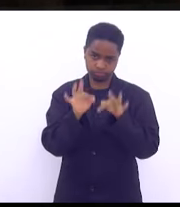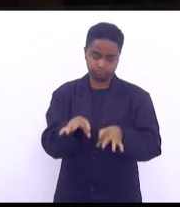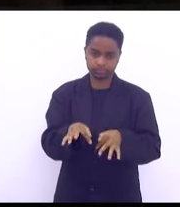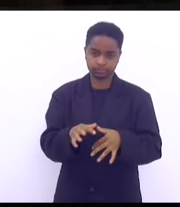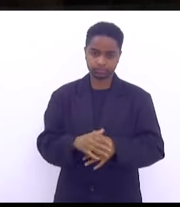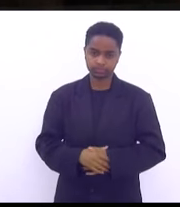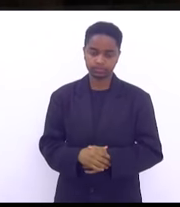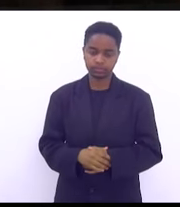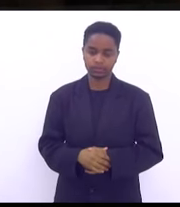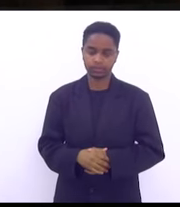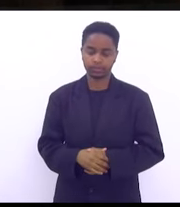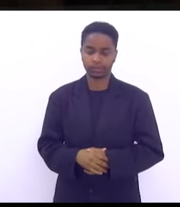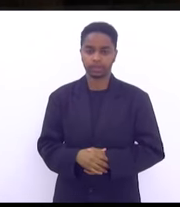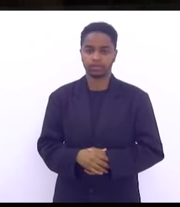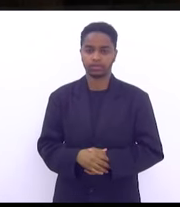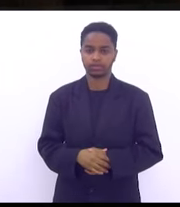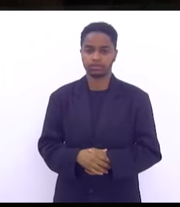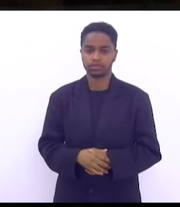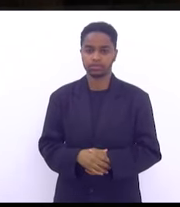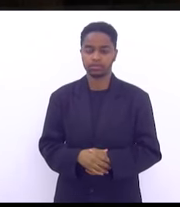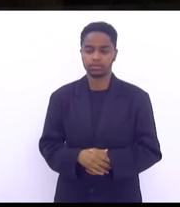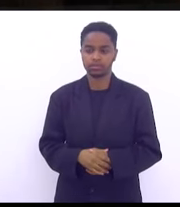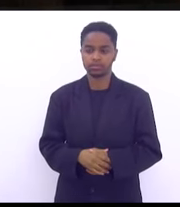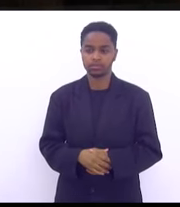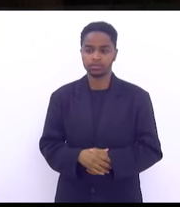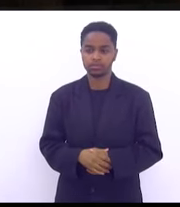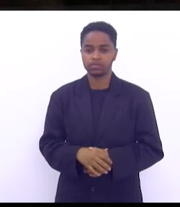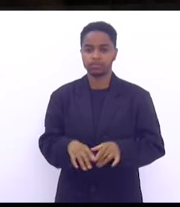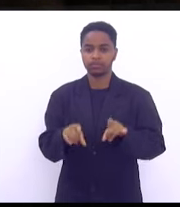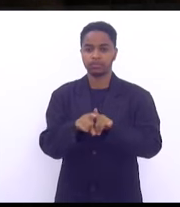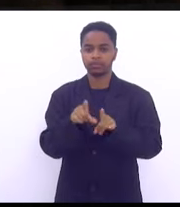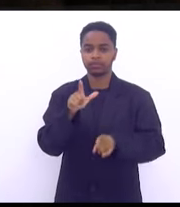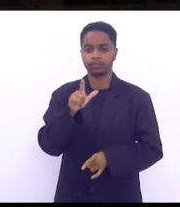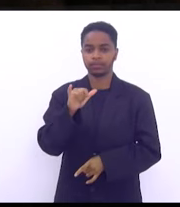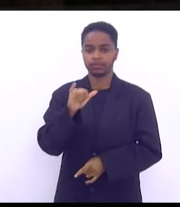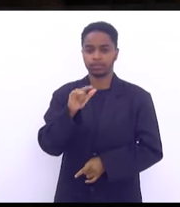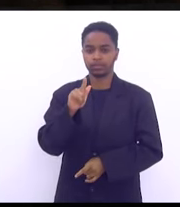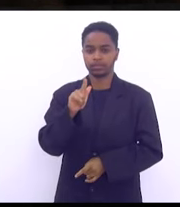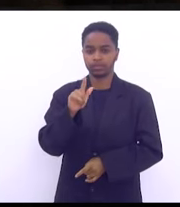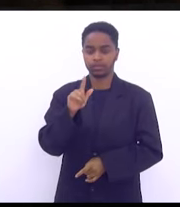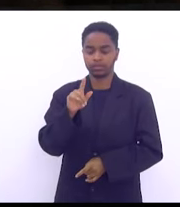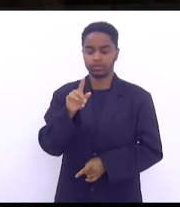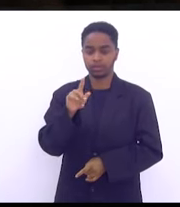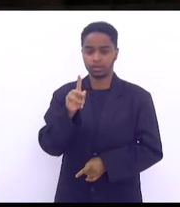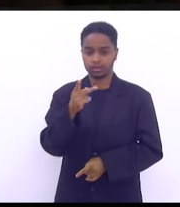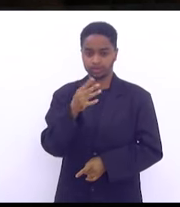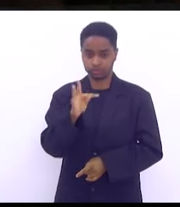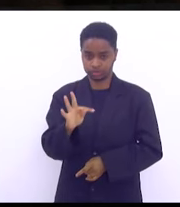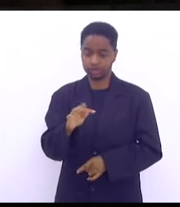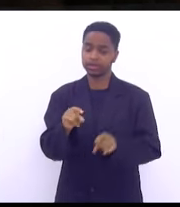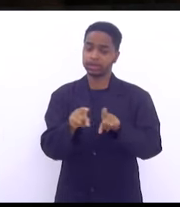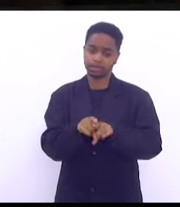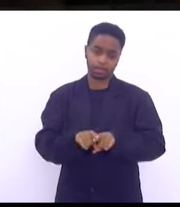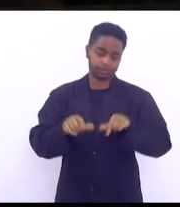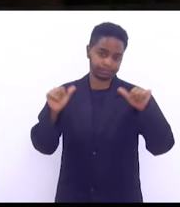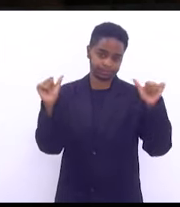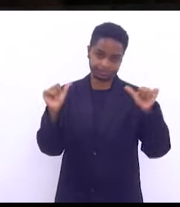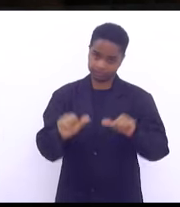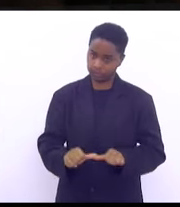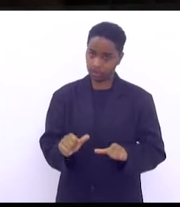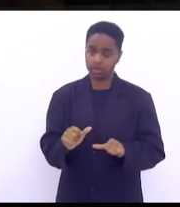essa concessão da Enel. A Light vai mal das pernas também. É outra